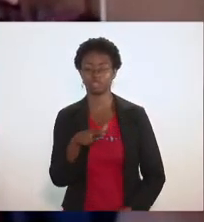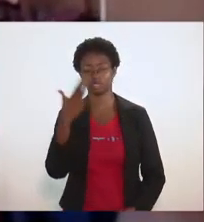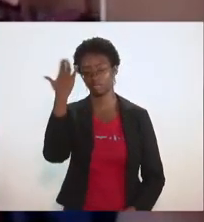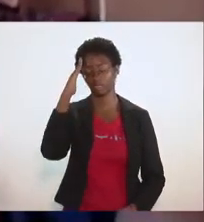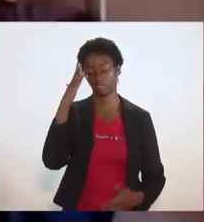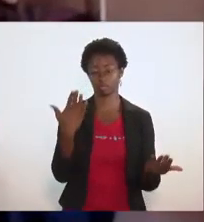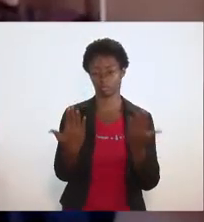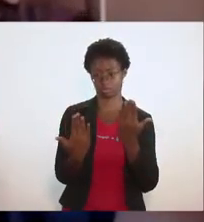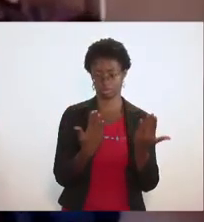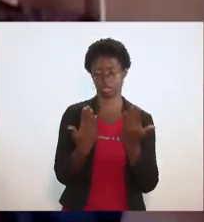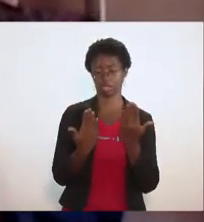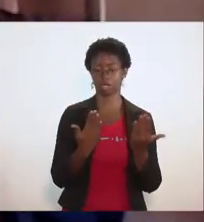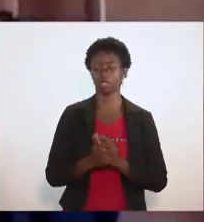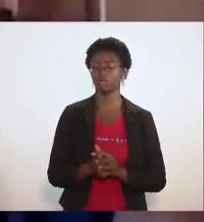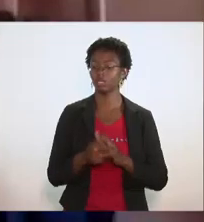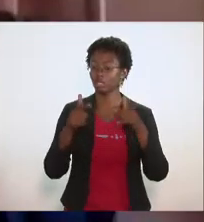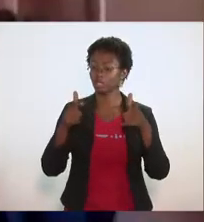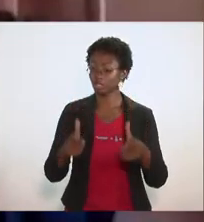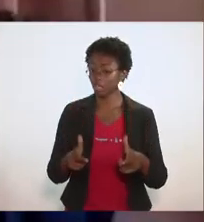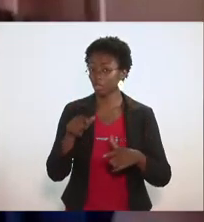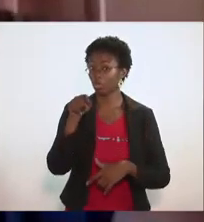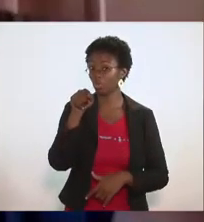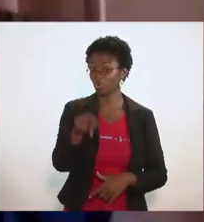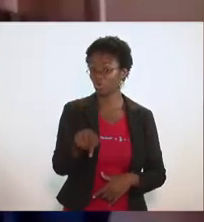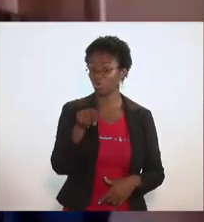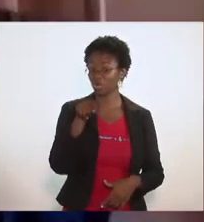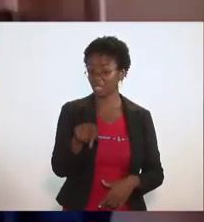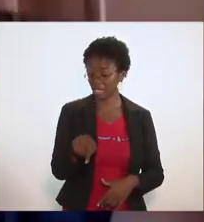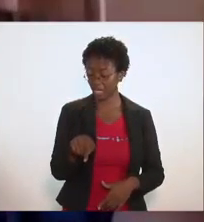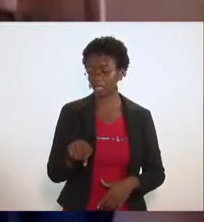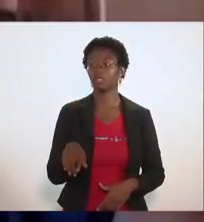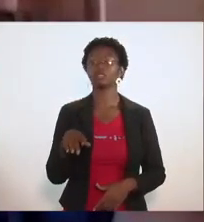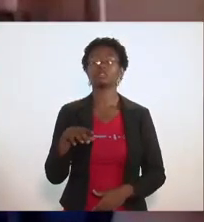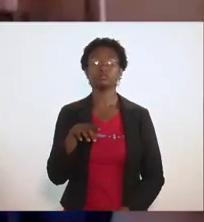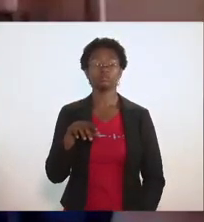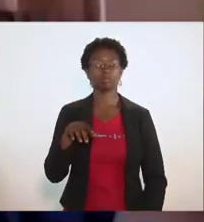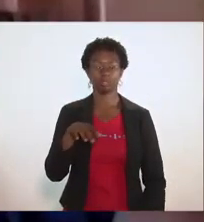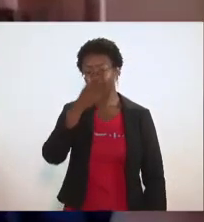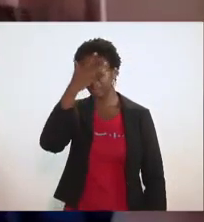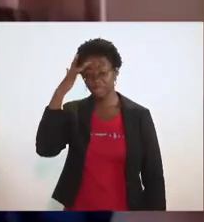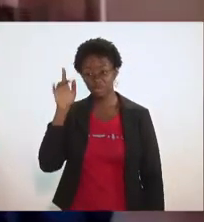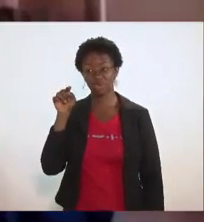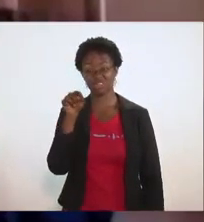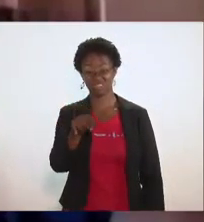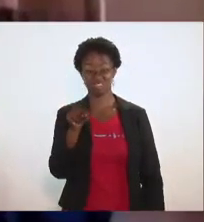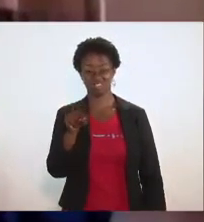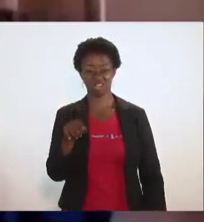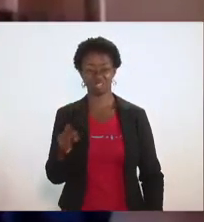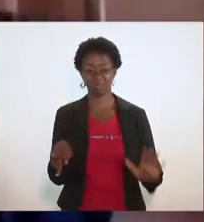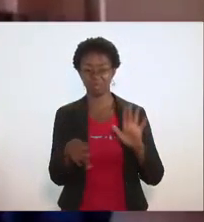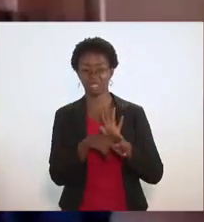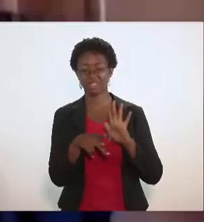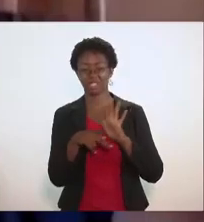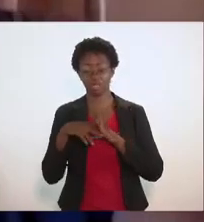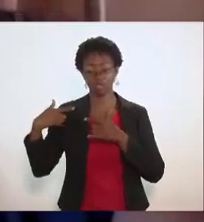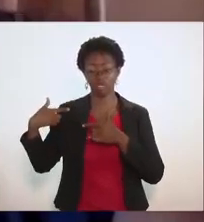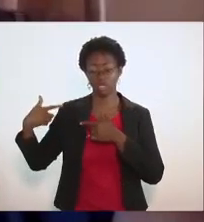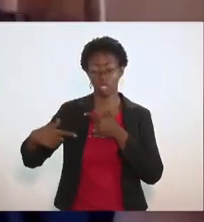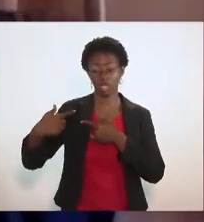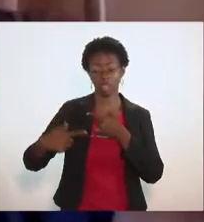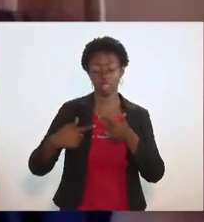Paulo entende até melhor do que eu quando ele fala sobre os fundamentos que estão ali naquele